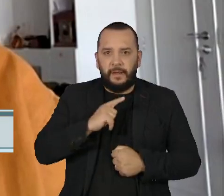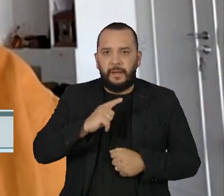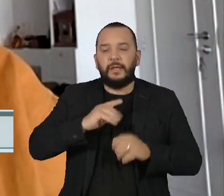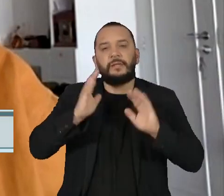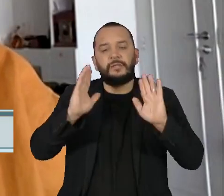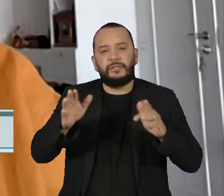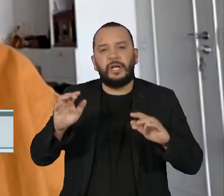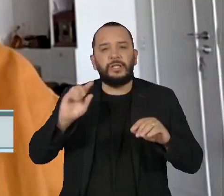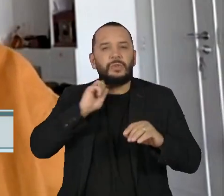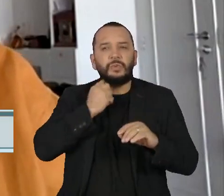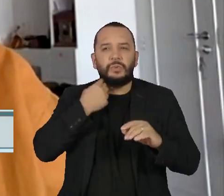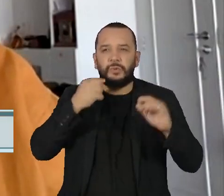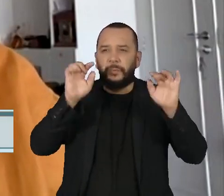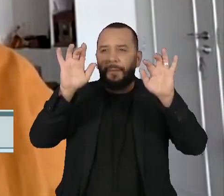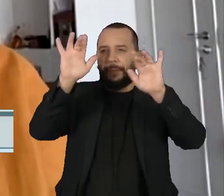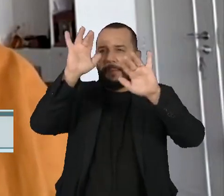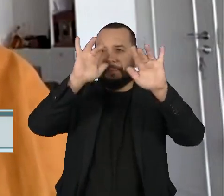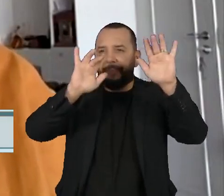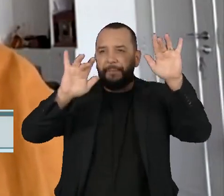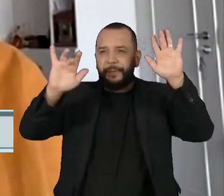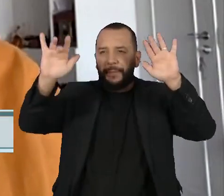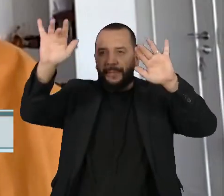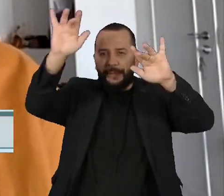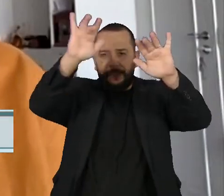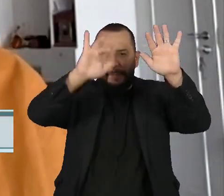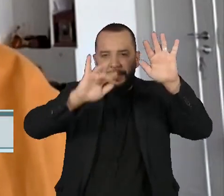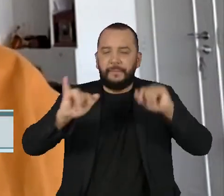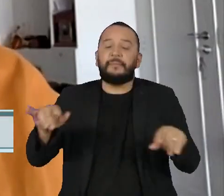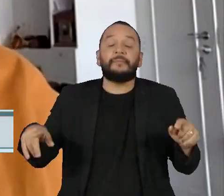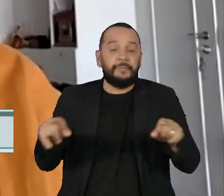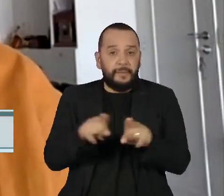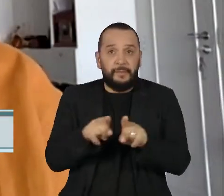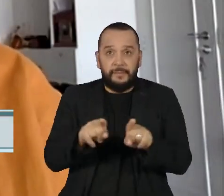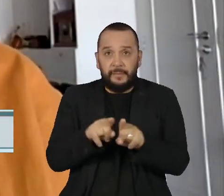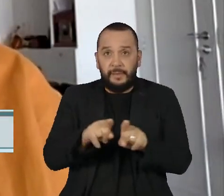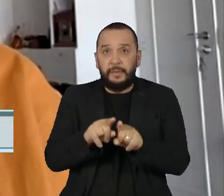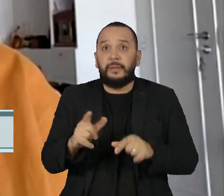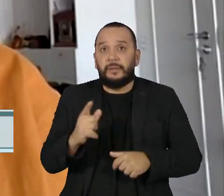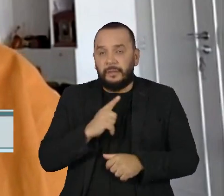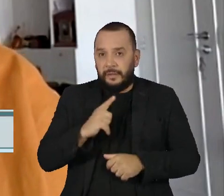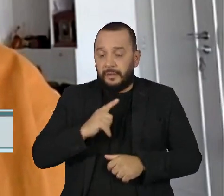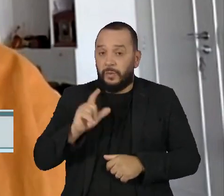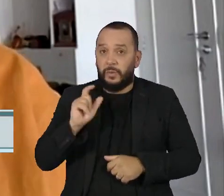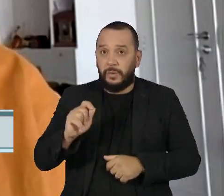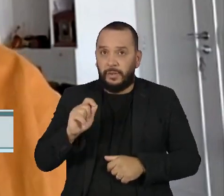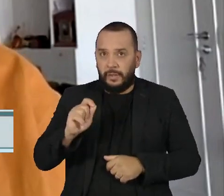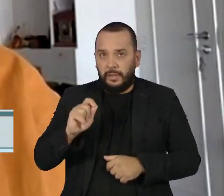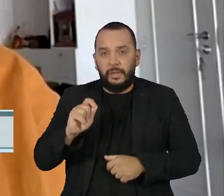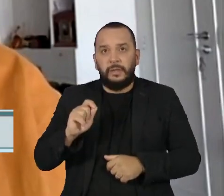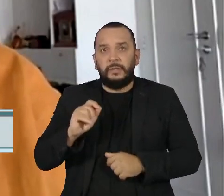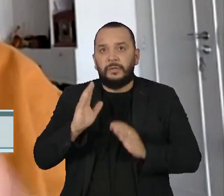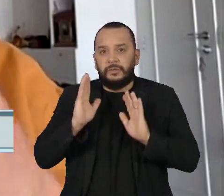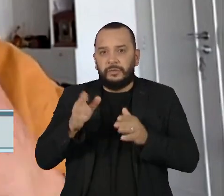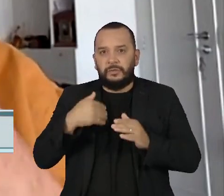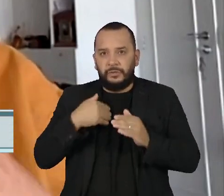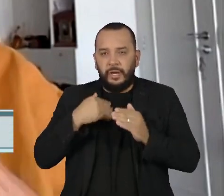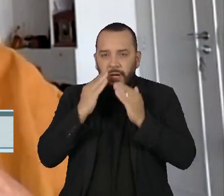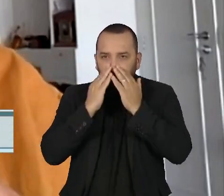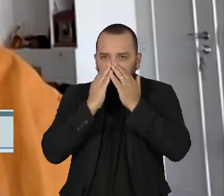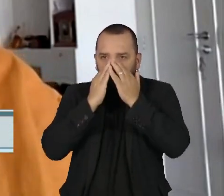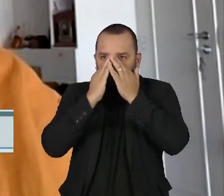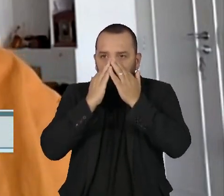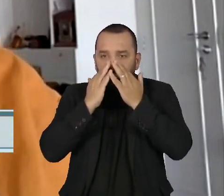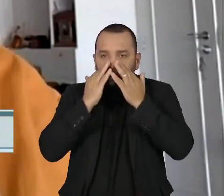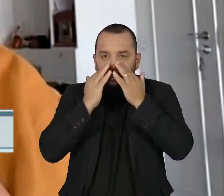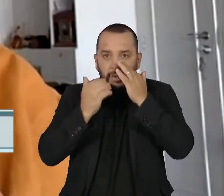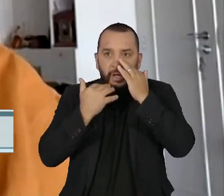na atmosfera. E a gente tem um sistema que chama sistema mucociliar, que ele recobre todo o nosso epitélio respiratório, toda a